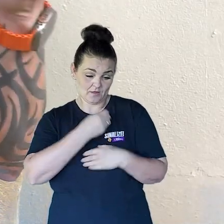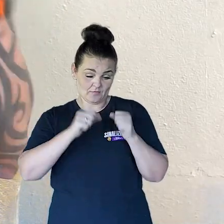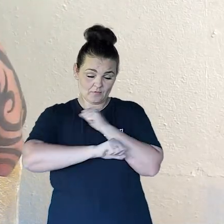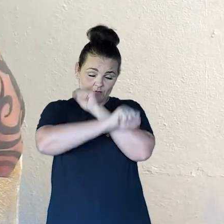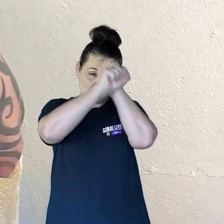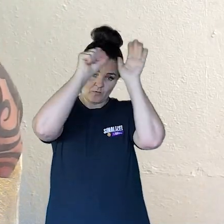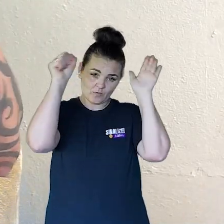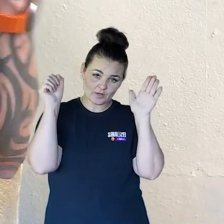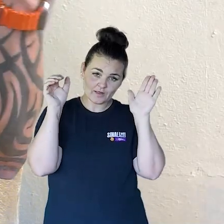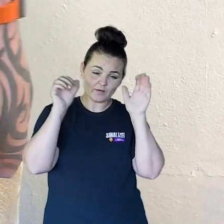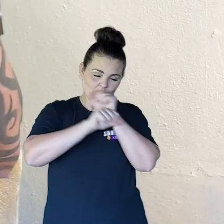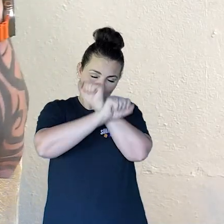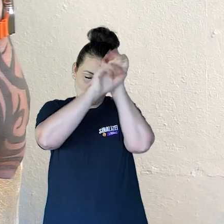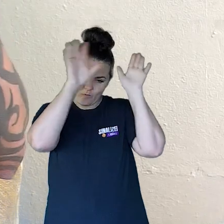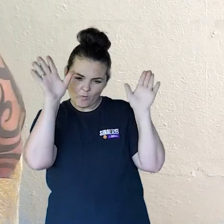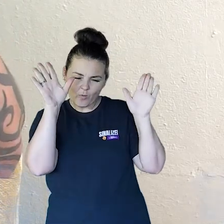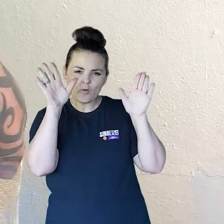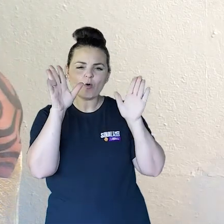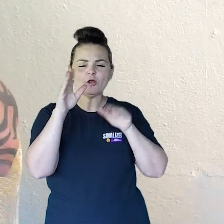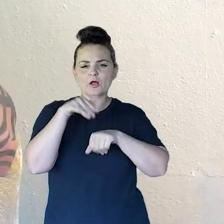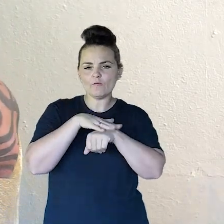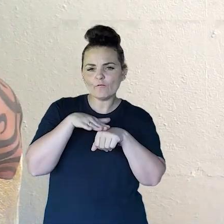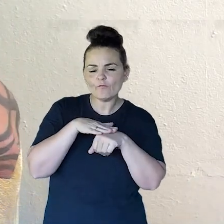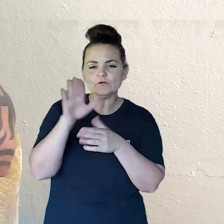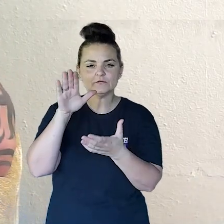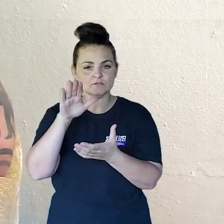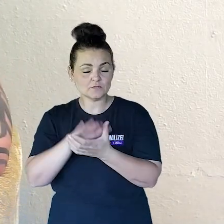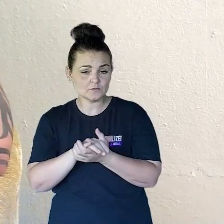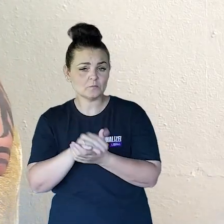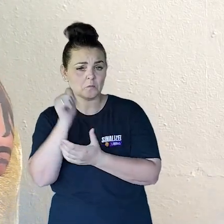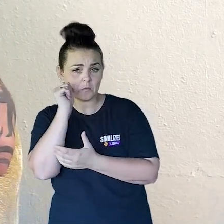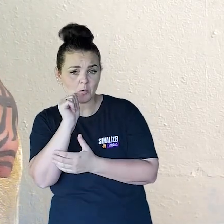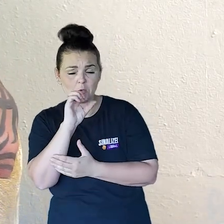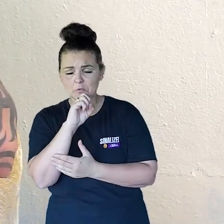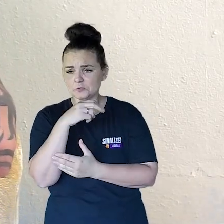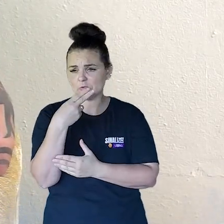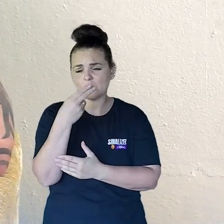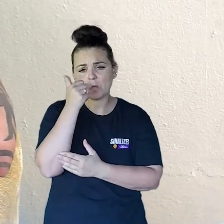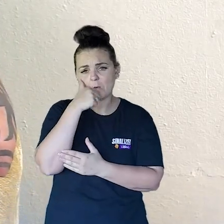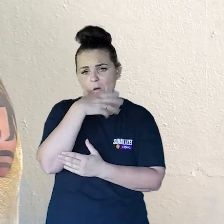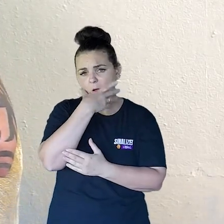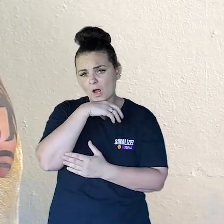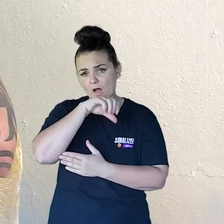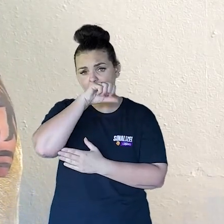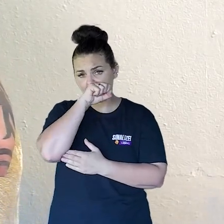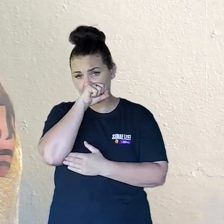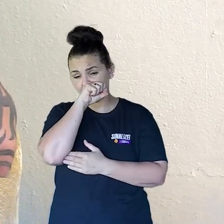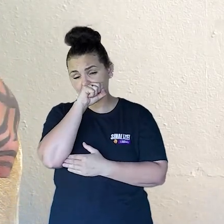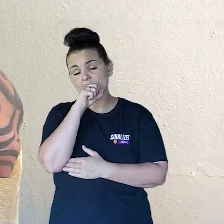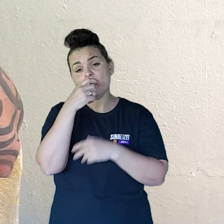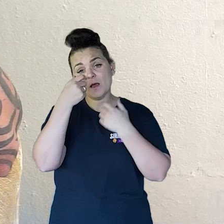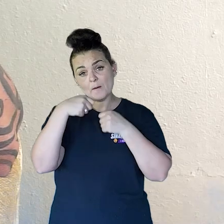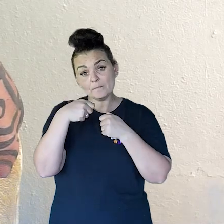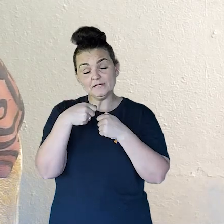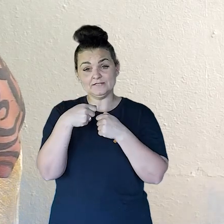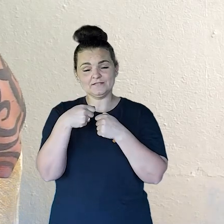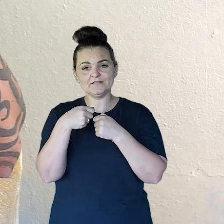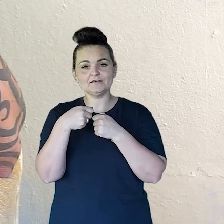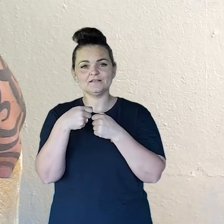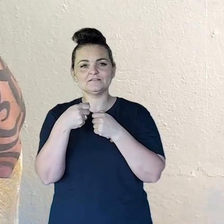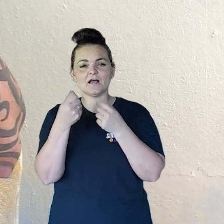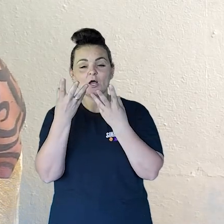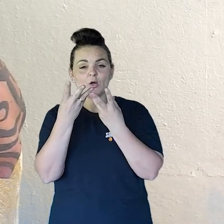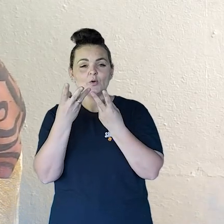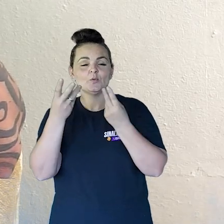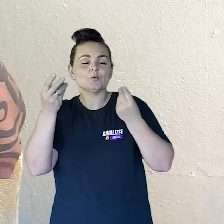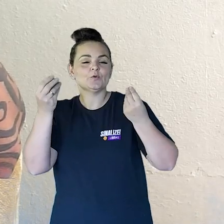com a sua esposa, com o seu pai, com a sua mãe, você tem que ser político para a coisa fluir bem dentro de casa. E não diferentemente, tu